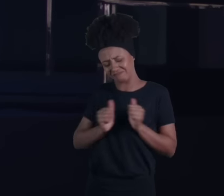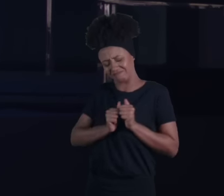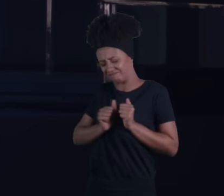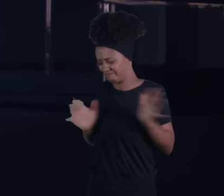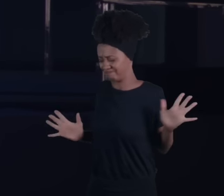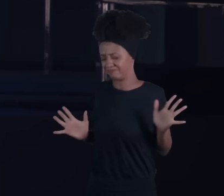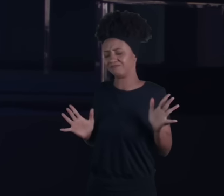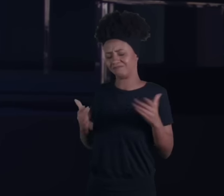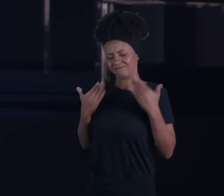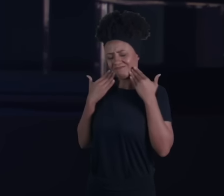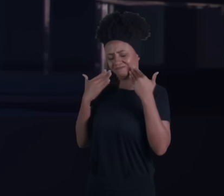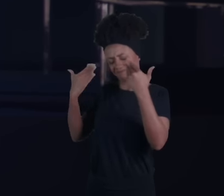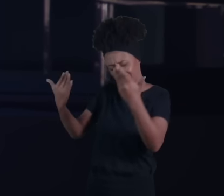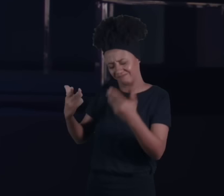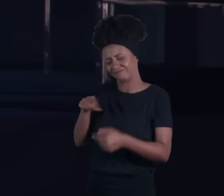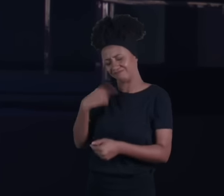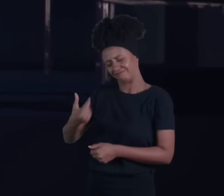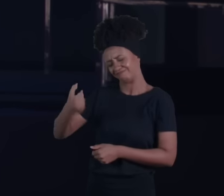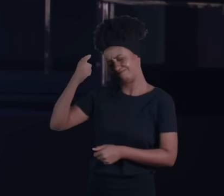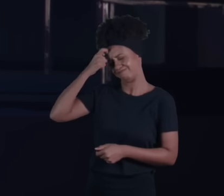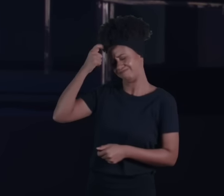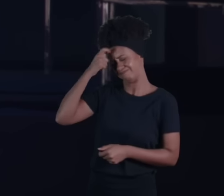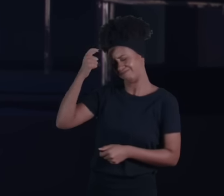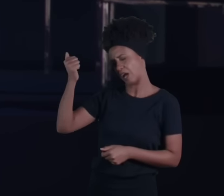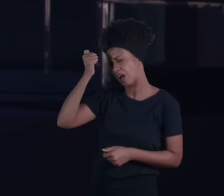precisamos nos quebrantar e nos arrepender.